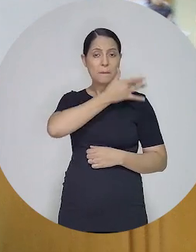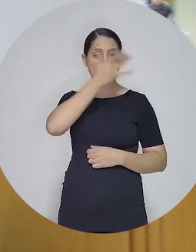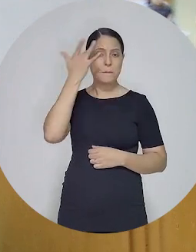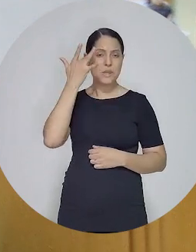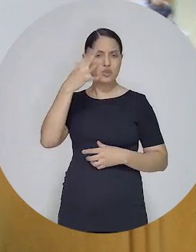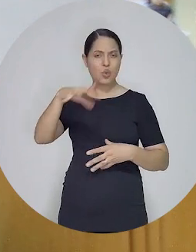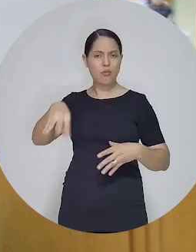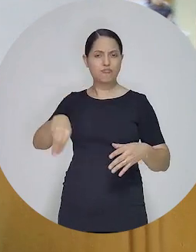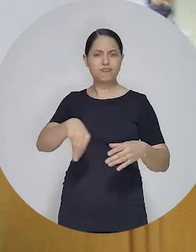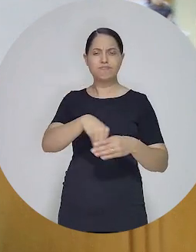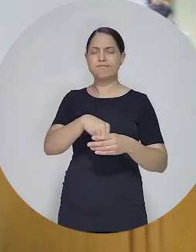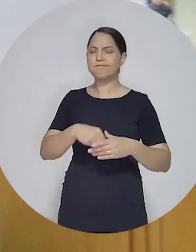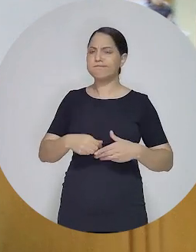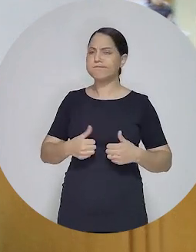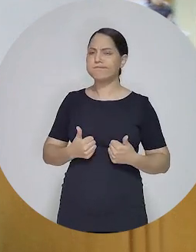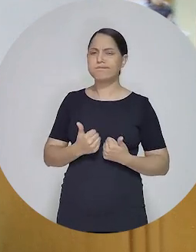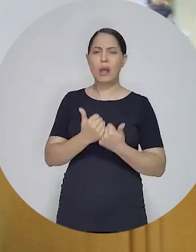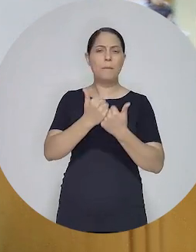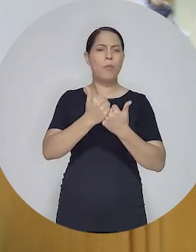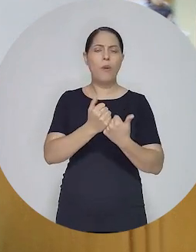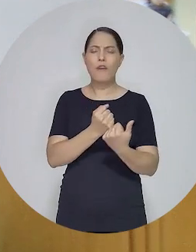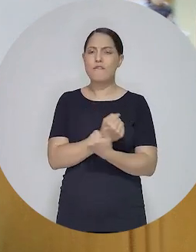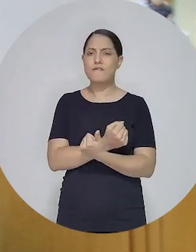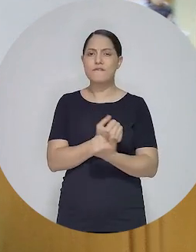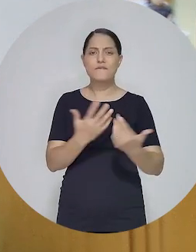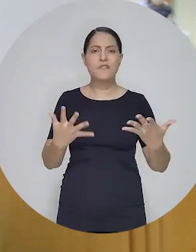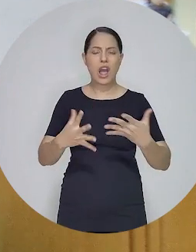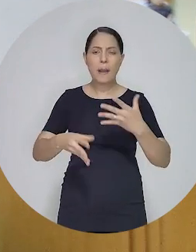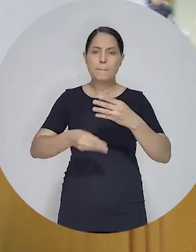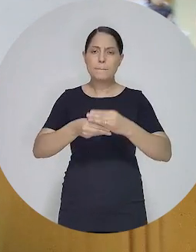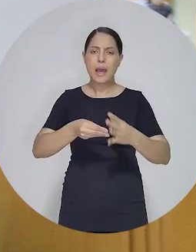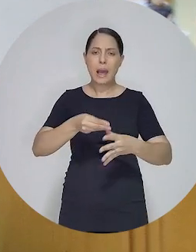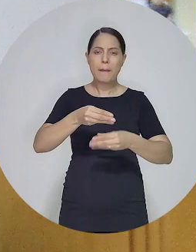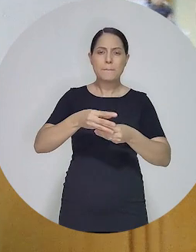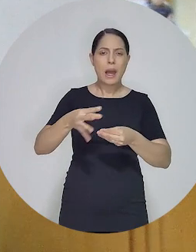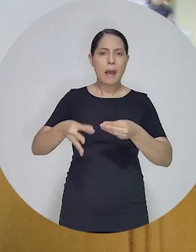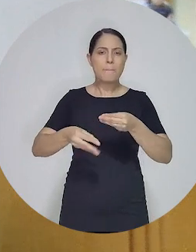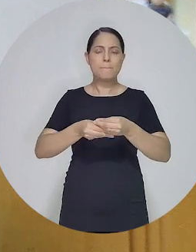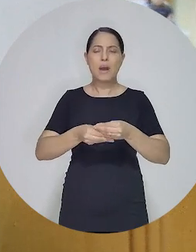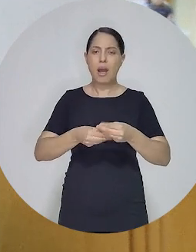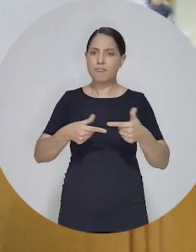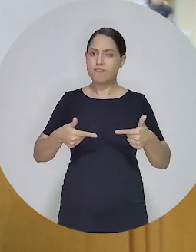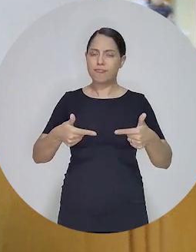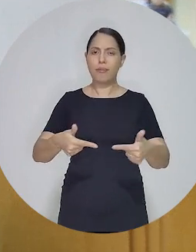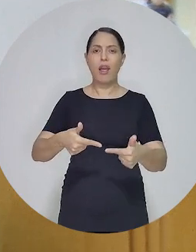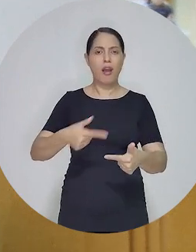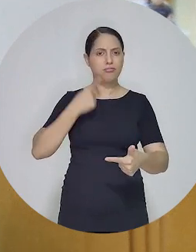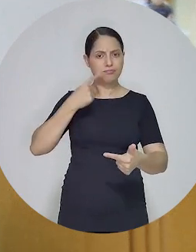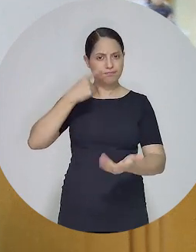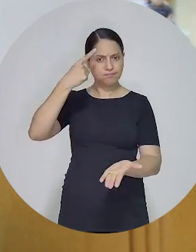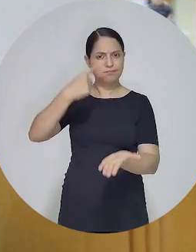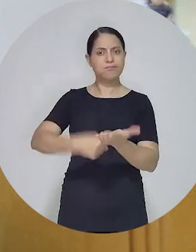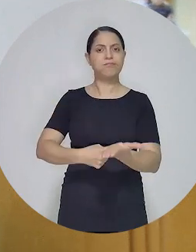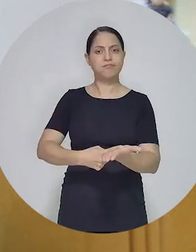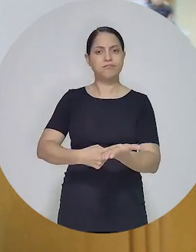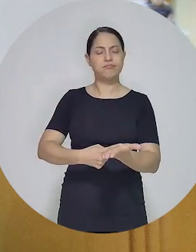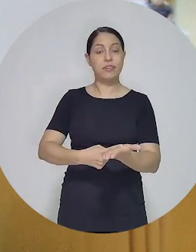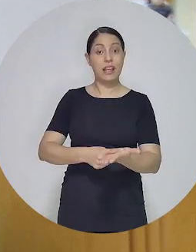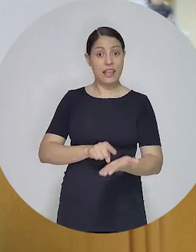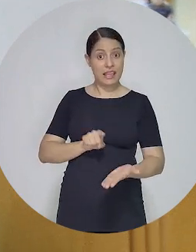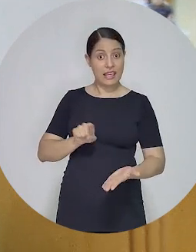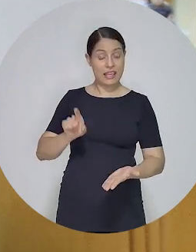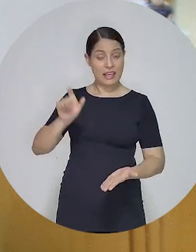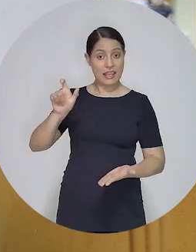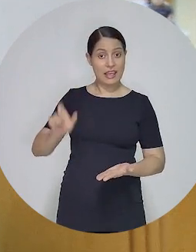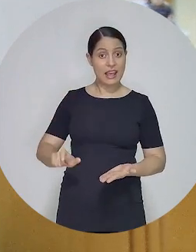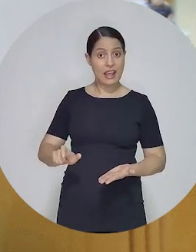pessoa extremamente agregadora, com um diálogo institucional com todos os poderes, sem nenhum desassombro, com todo o compromisso com